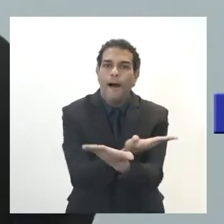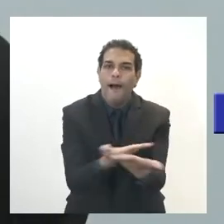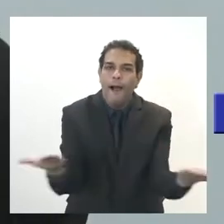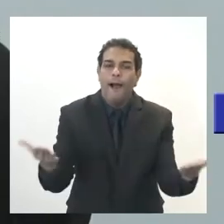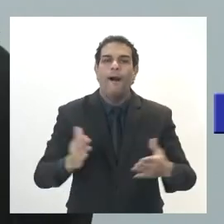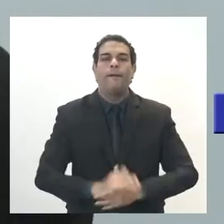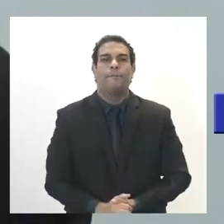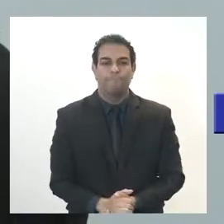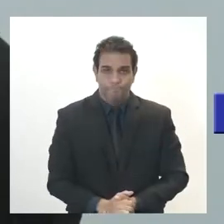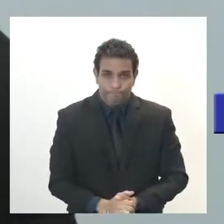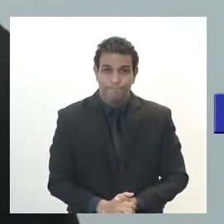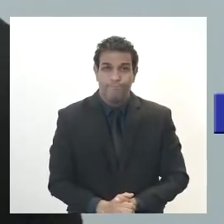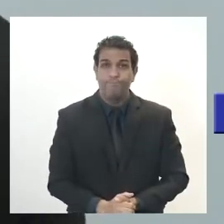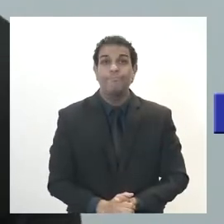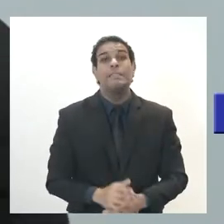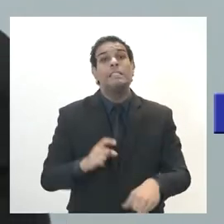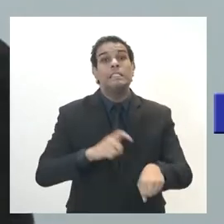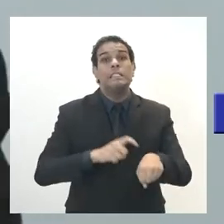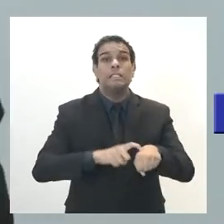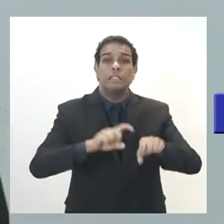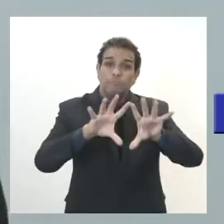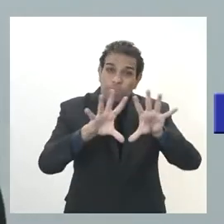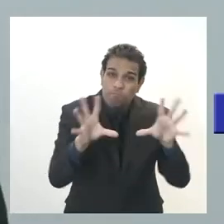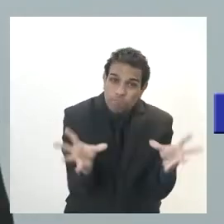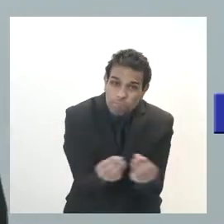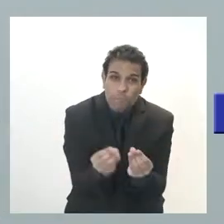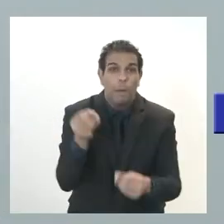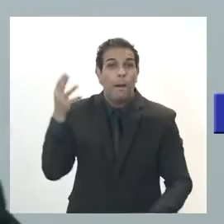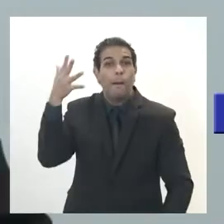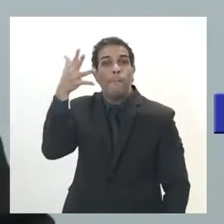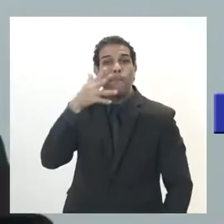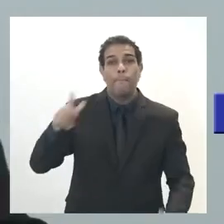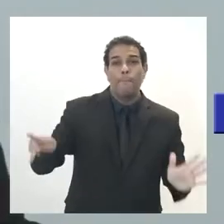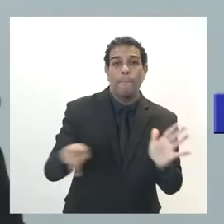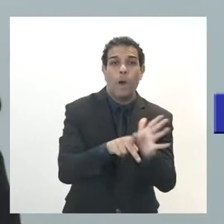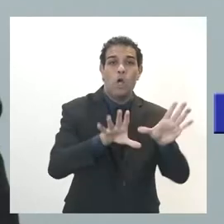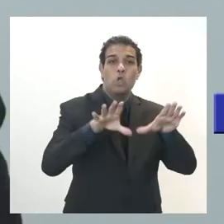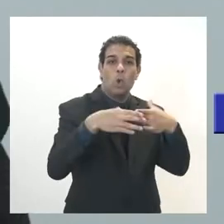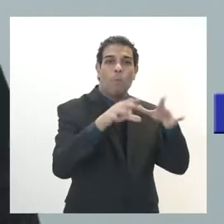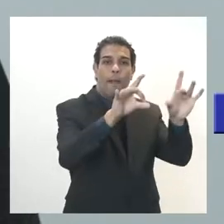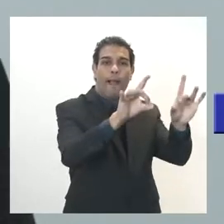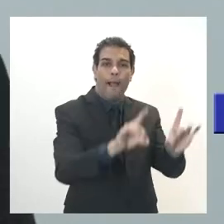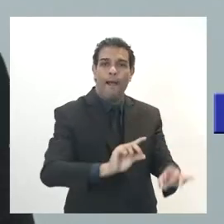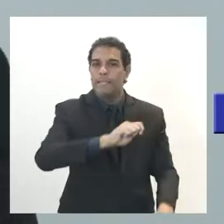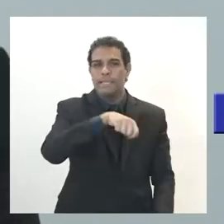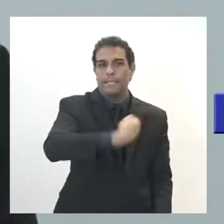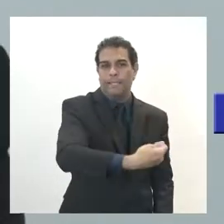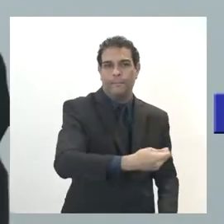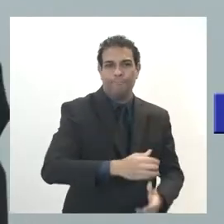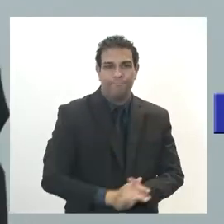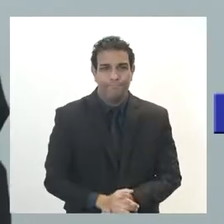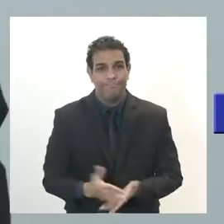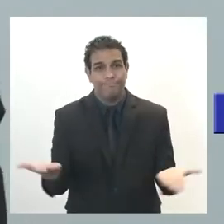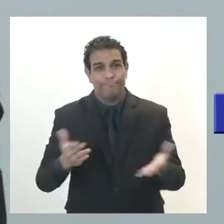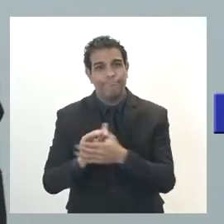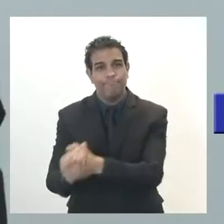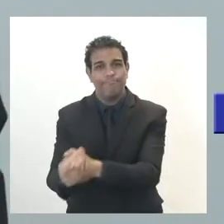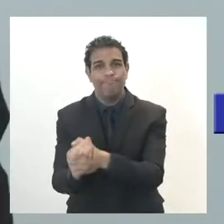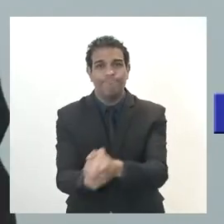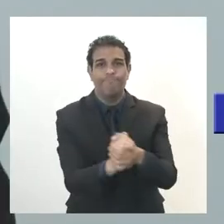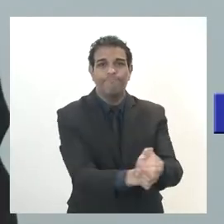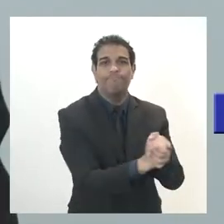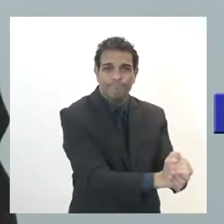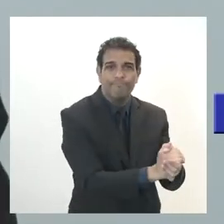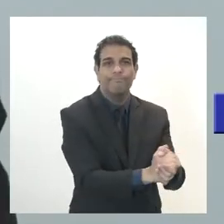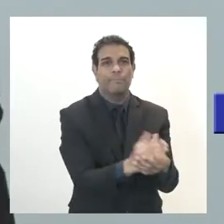são sintetizados em audiência pública da comissão especial quero cumprimentar meus colegas